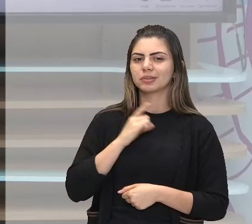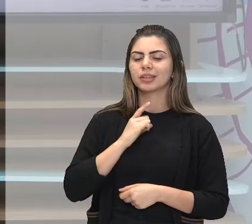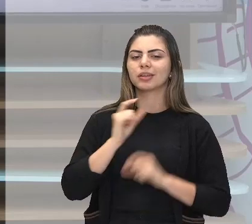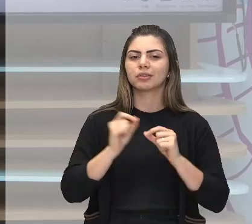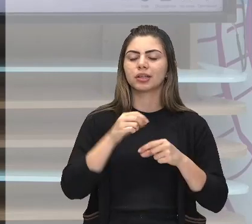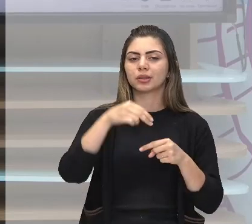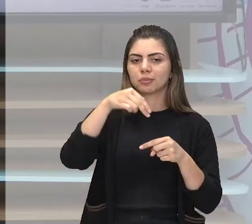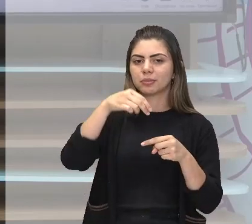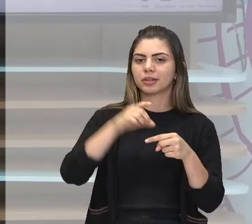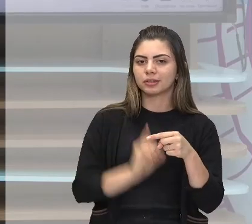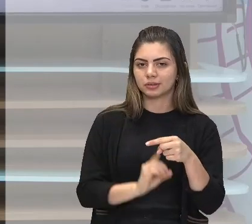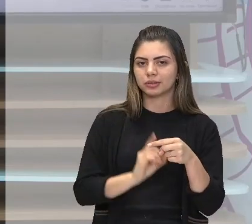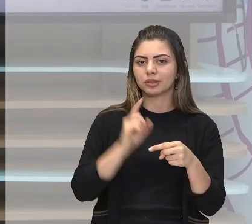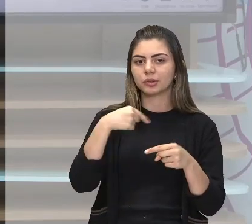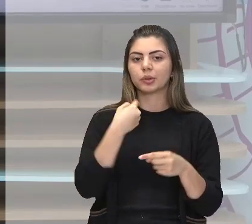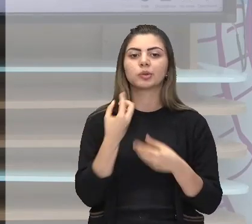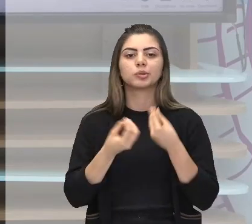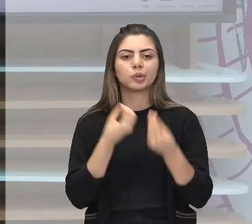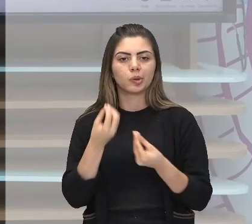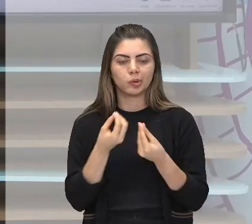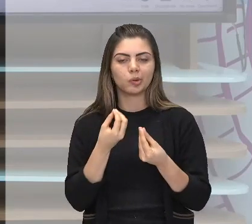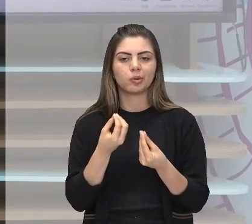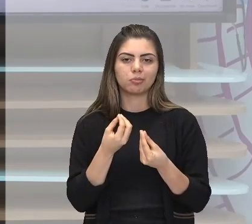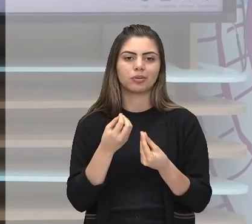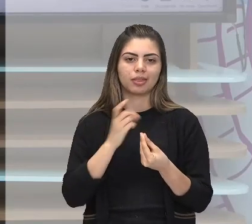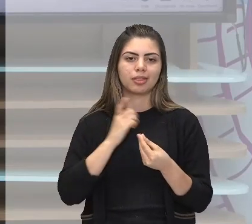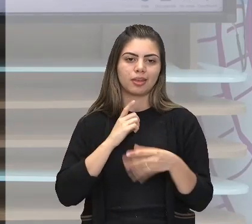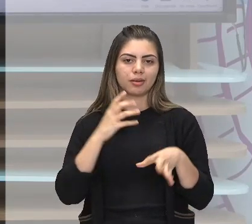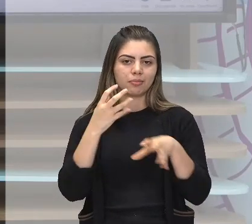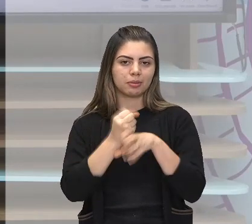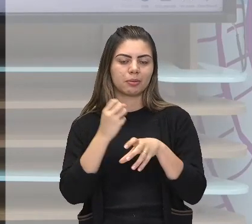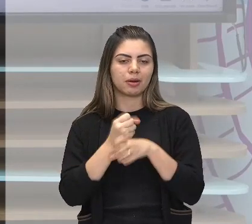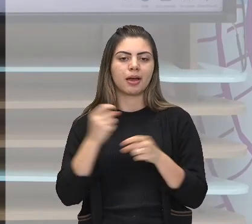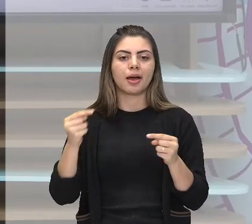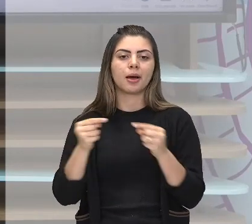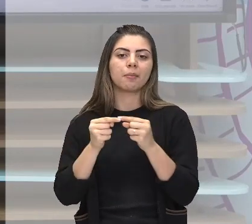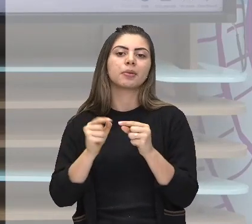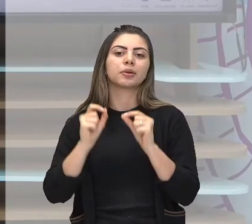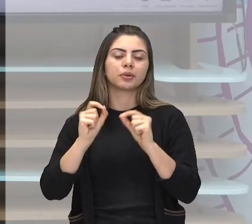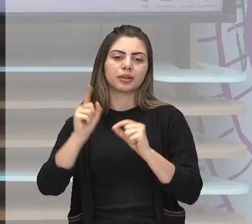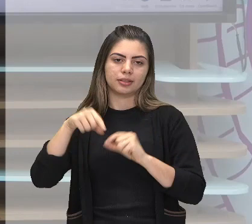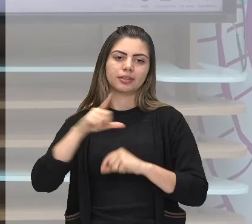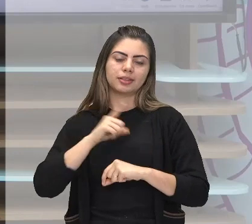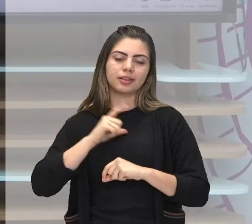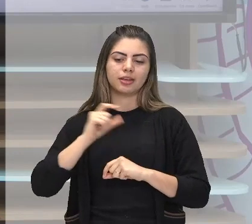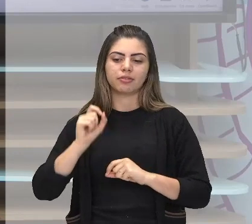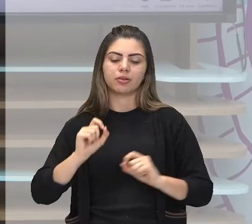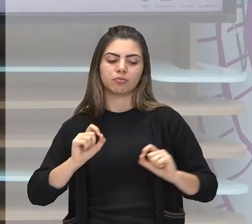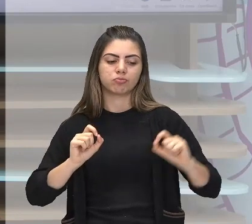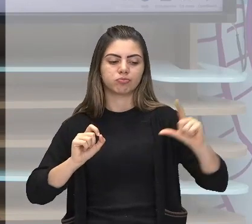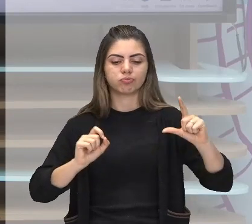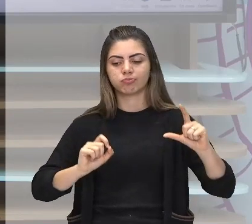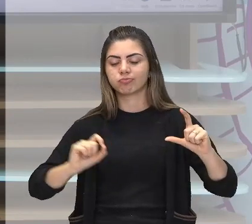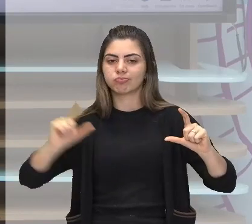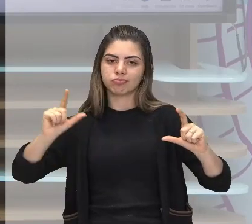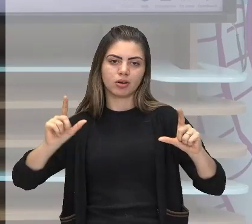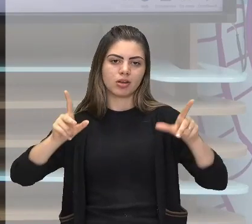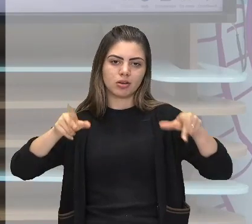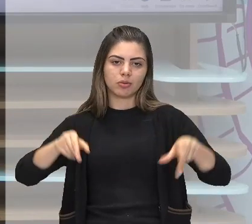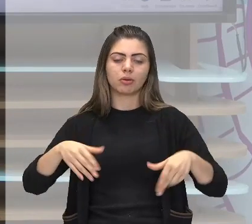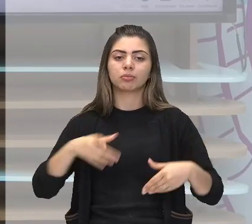relação à segunda, você realiza a análise, automaticamente houve um aumento. Existem muitas